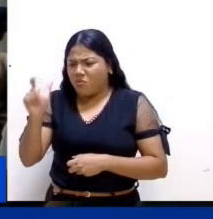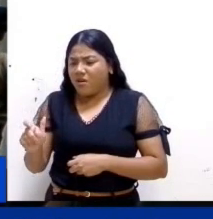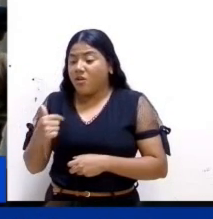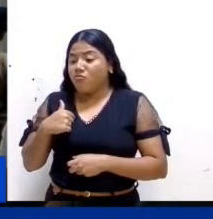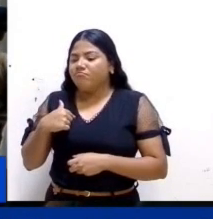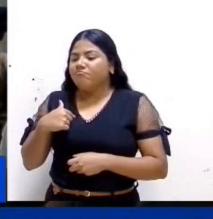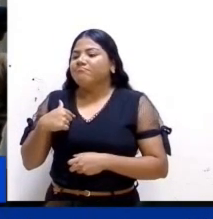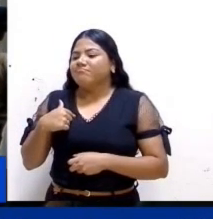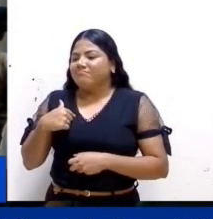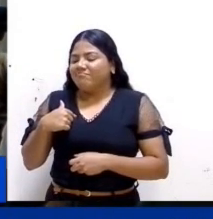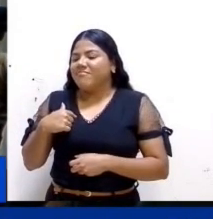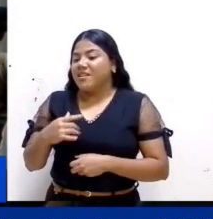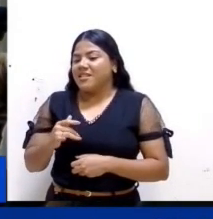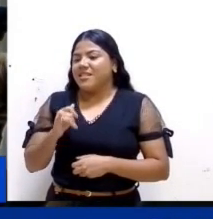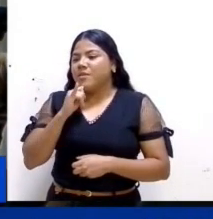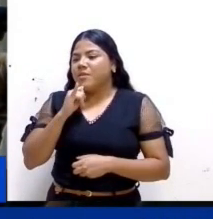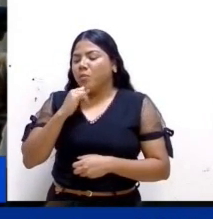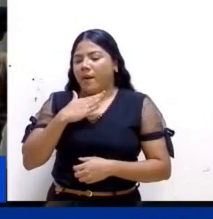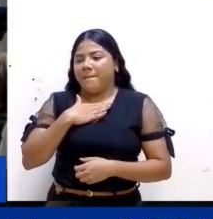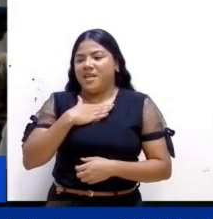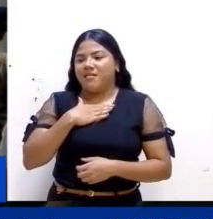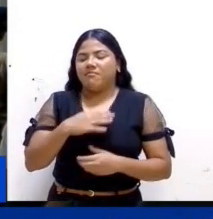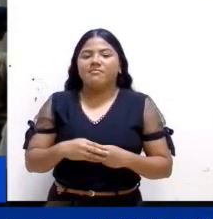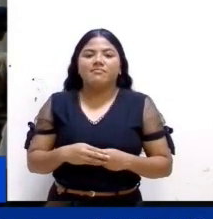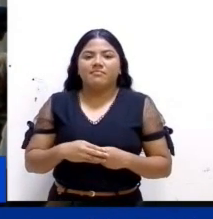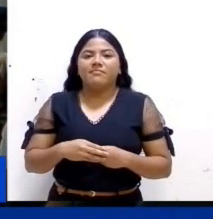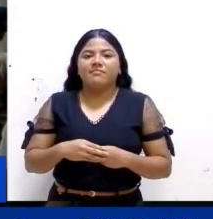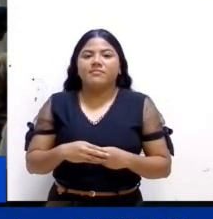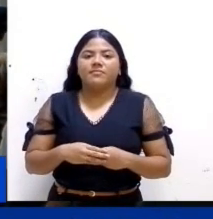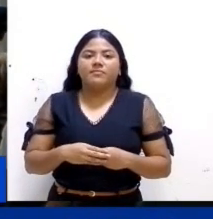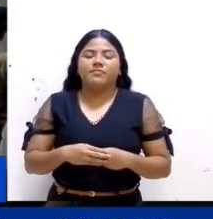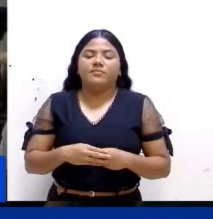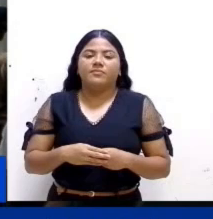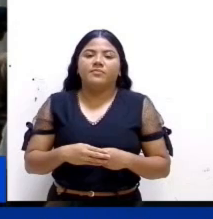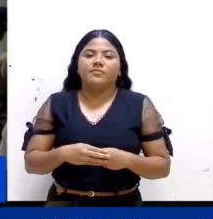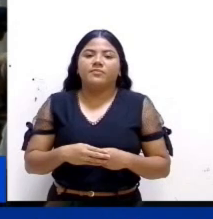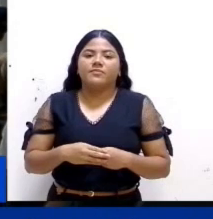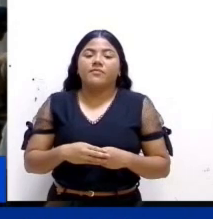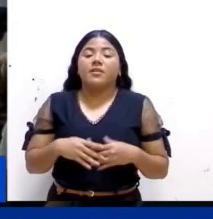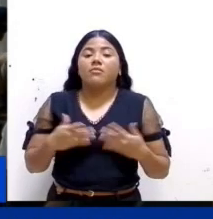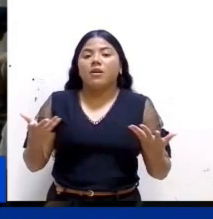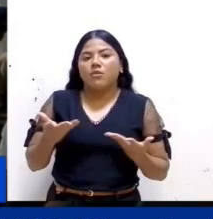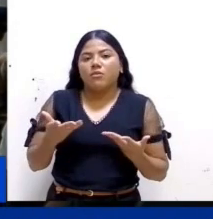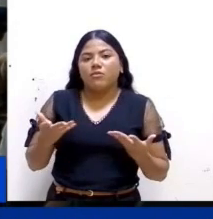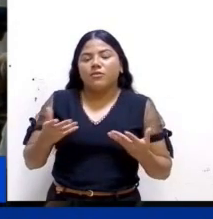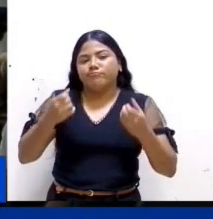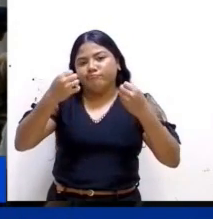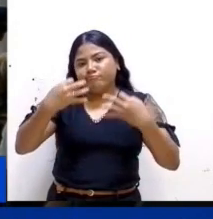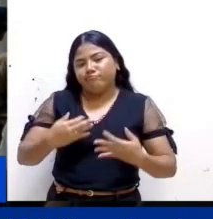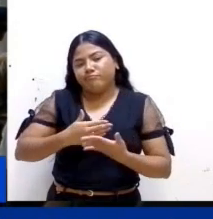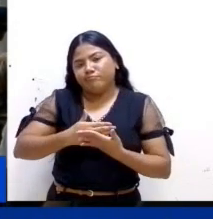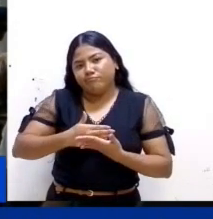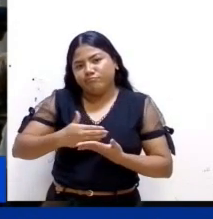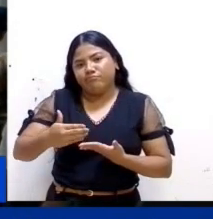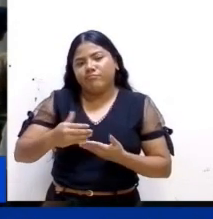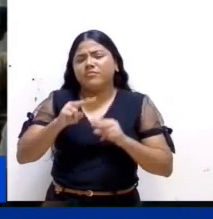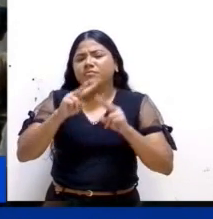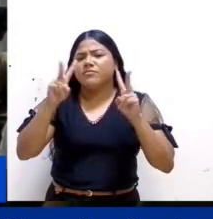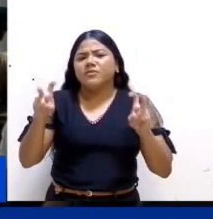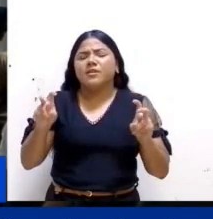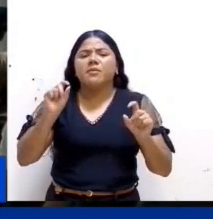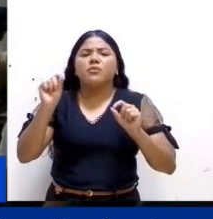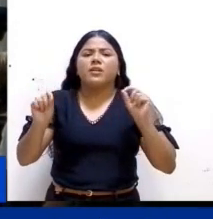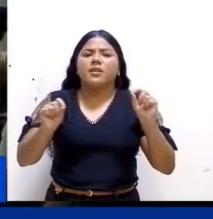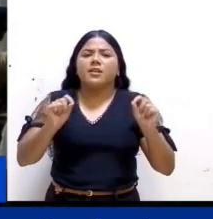Pop. Era um showman na sala de aula. Foco na parte central da mesa. Dito isso, vamos começar então. Hoje o nosso tema que a gente